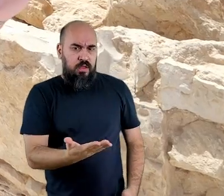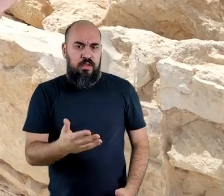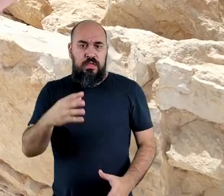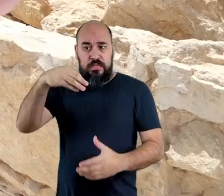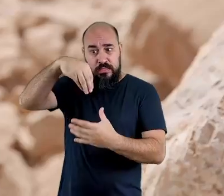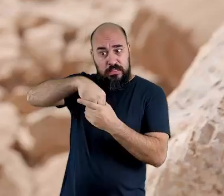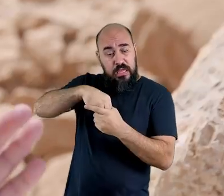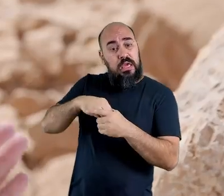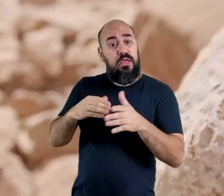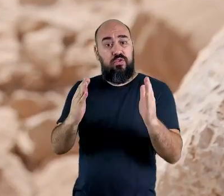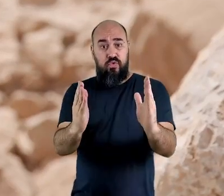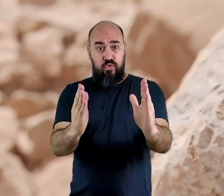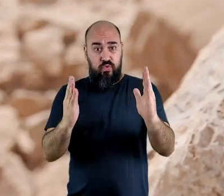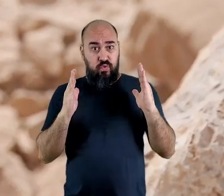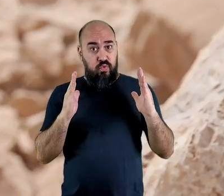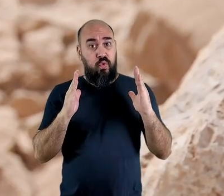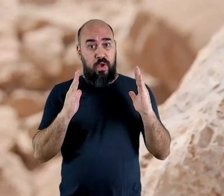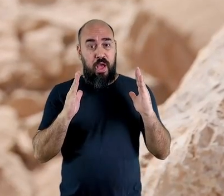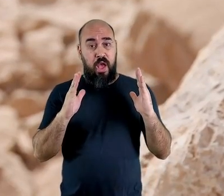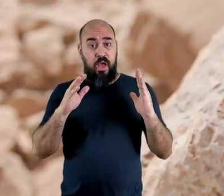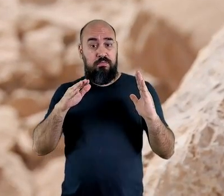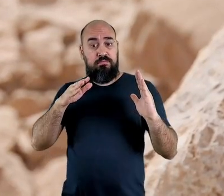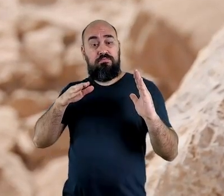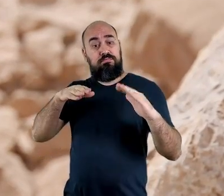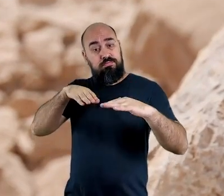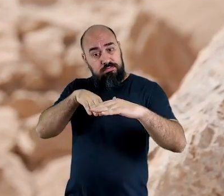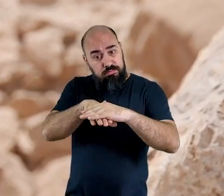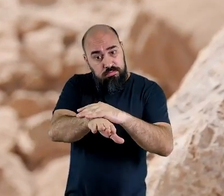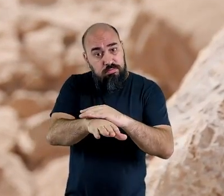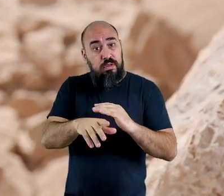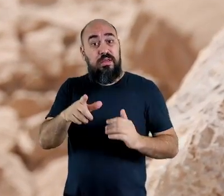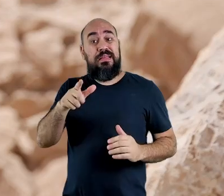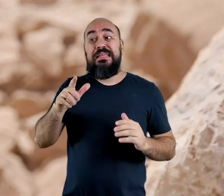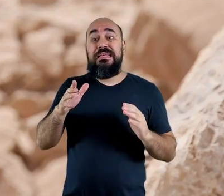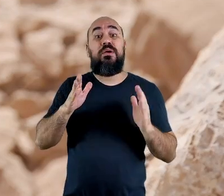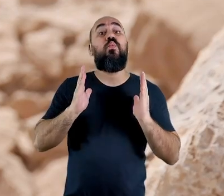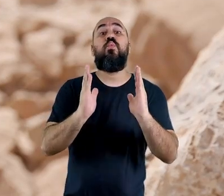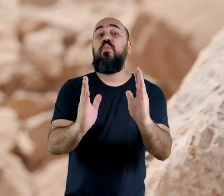desses armazéns. Estamos falando de 29 deles em toda esta área.